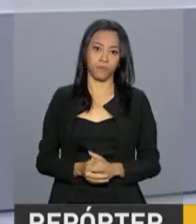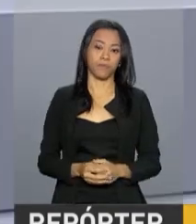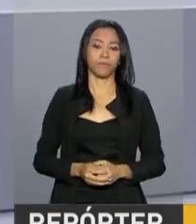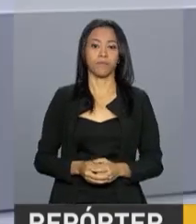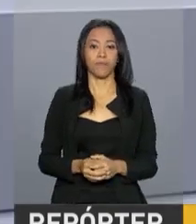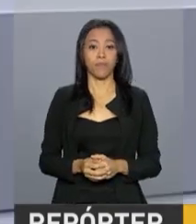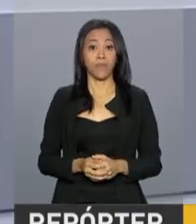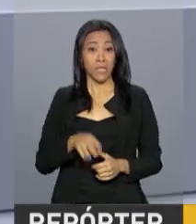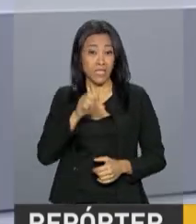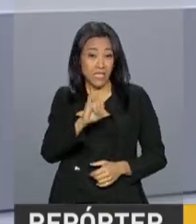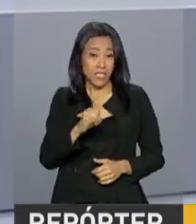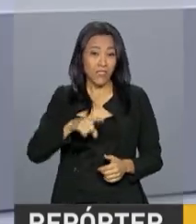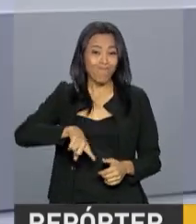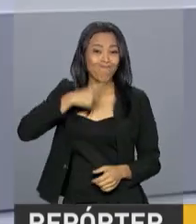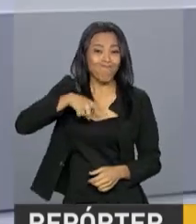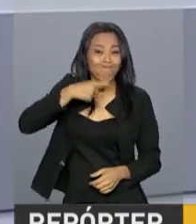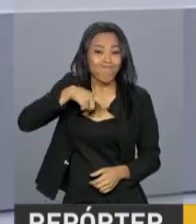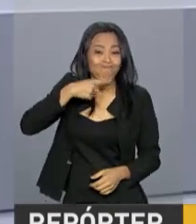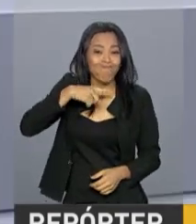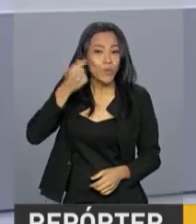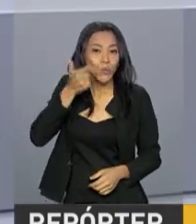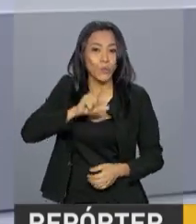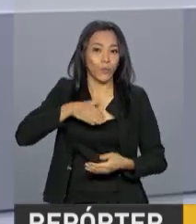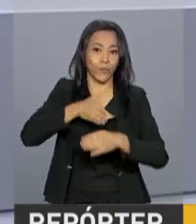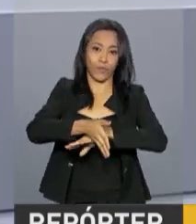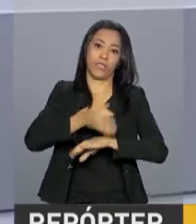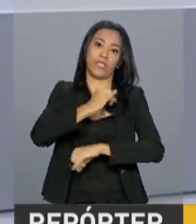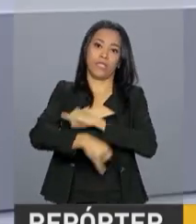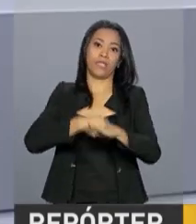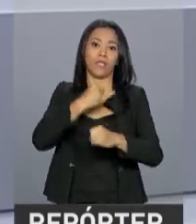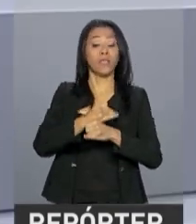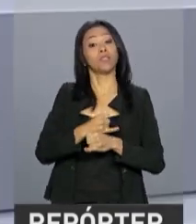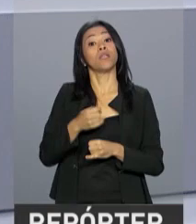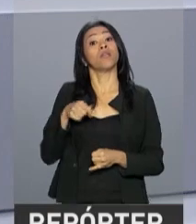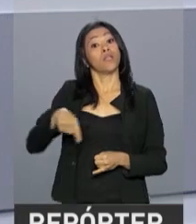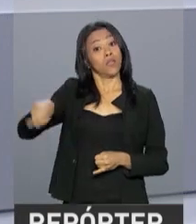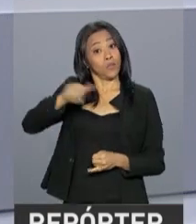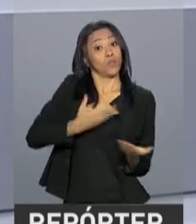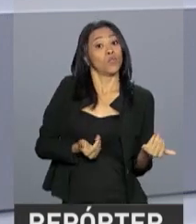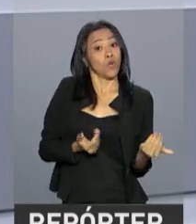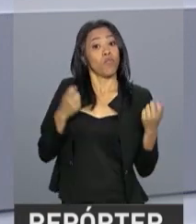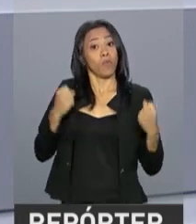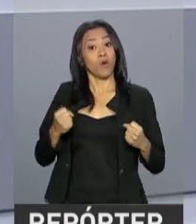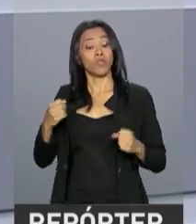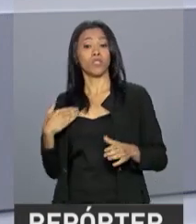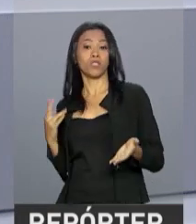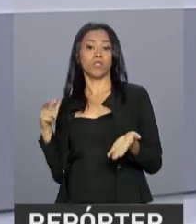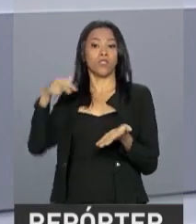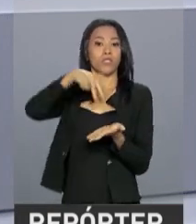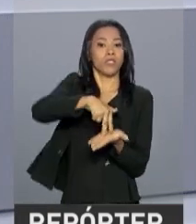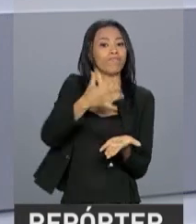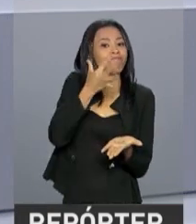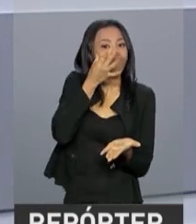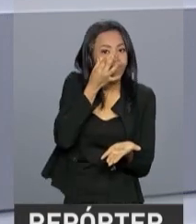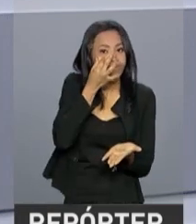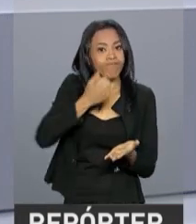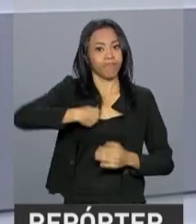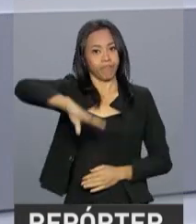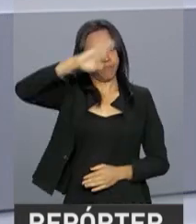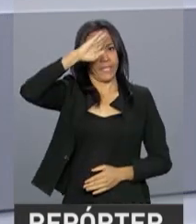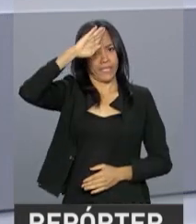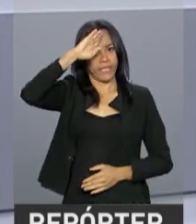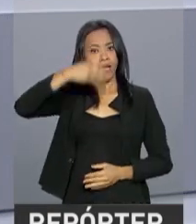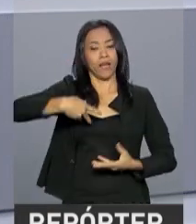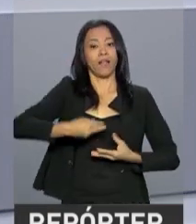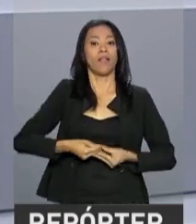se tiver dificuldade para acessar a internet o jovem pode se apresentar na junta do serviço militar levando certidão